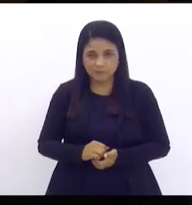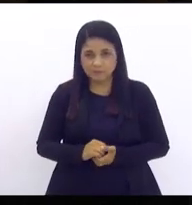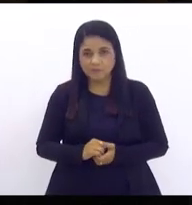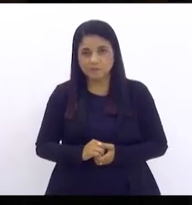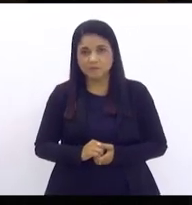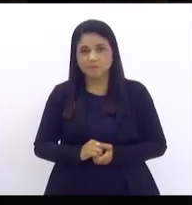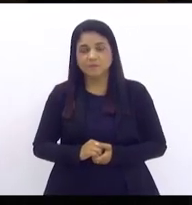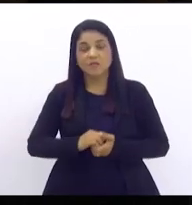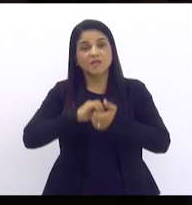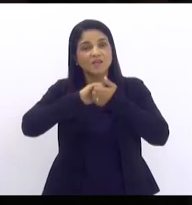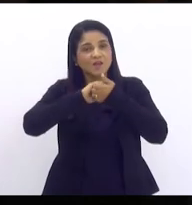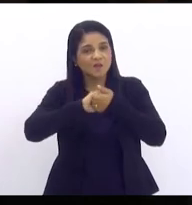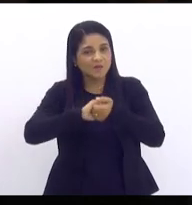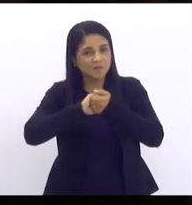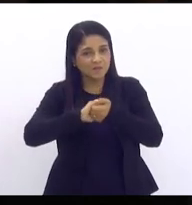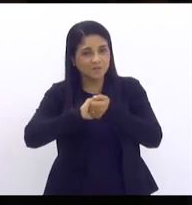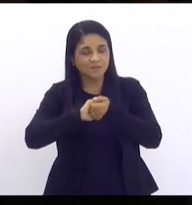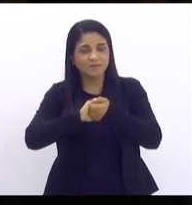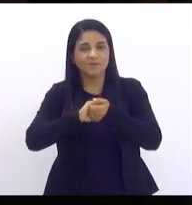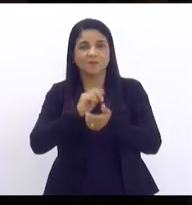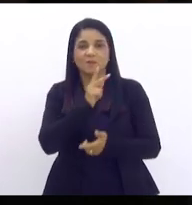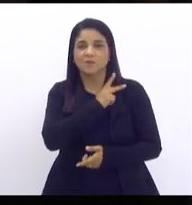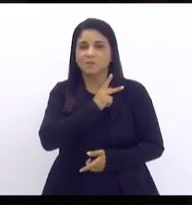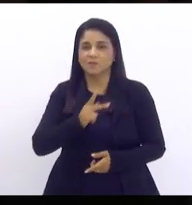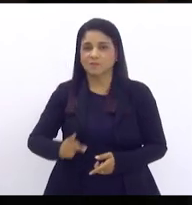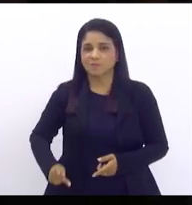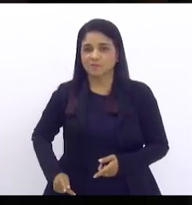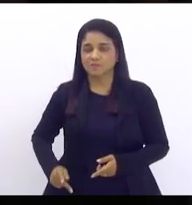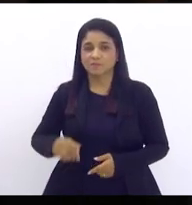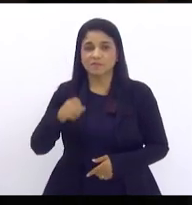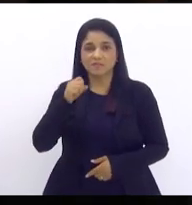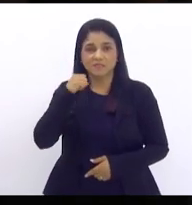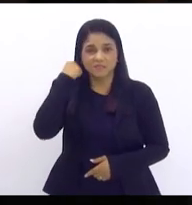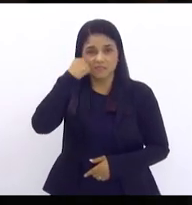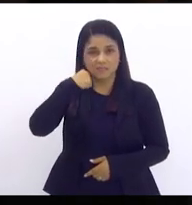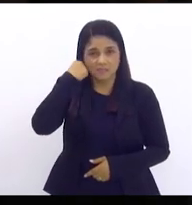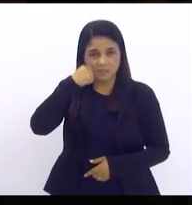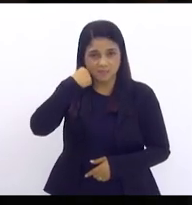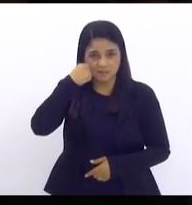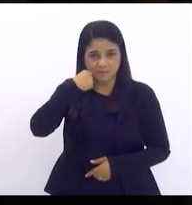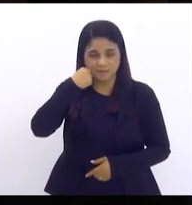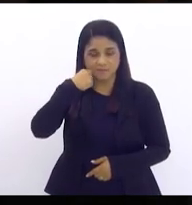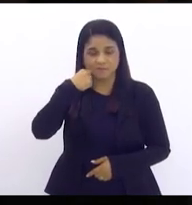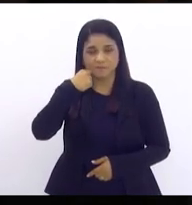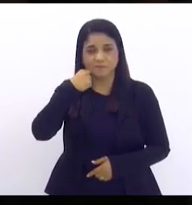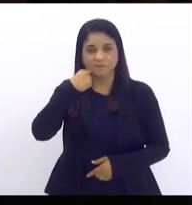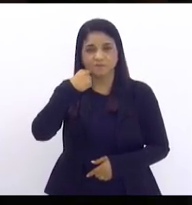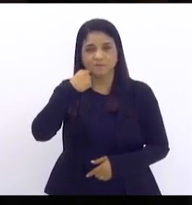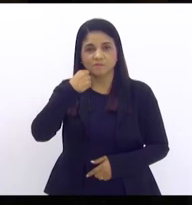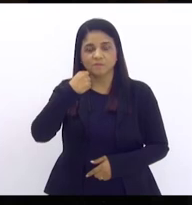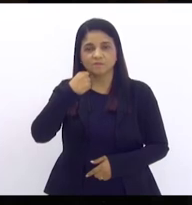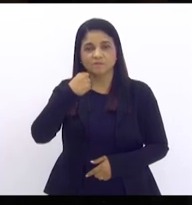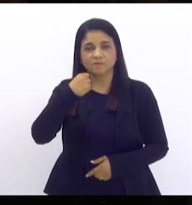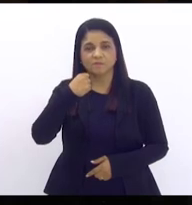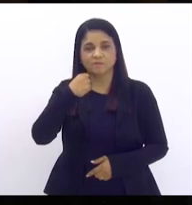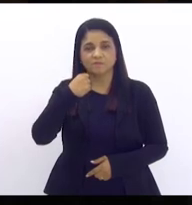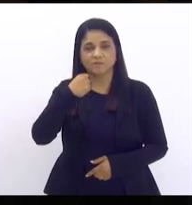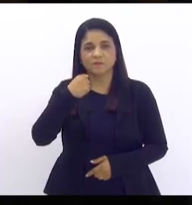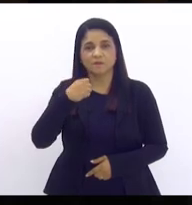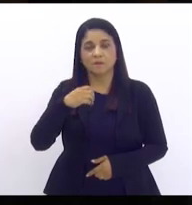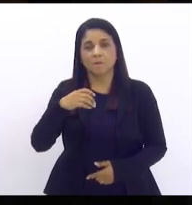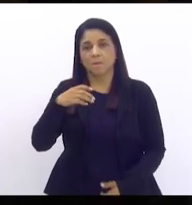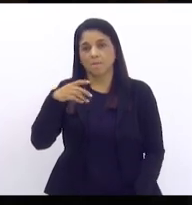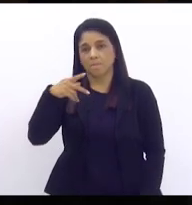queria cumprimentar o presidente do Senado, que é do nosso